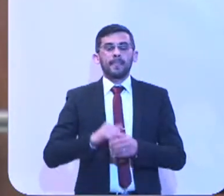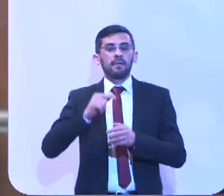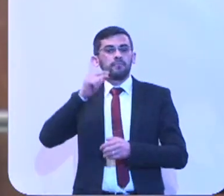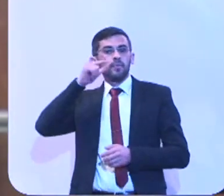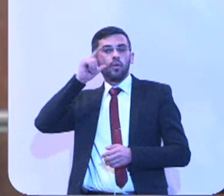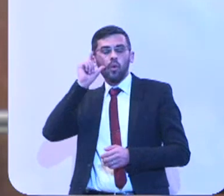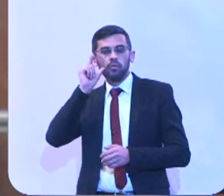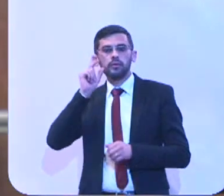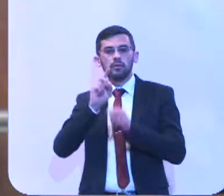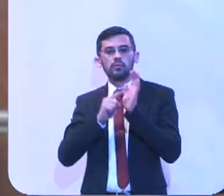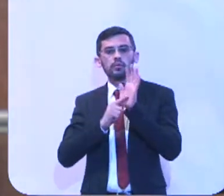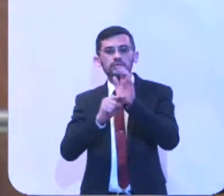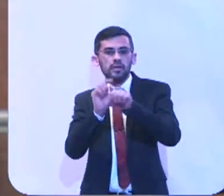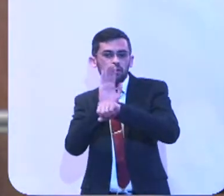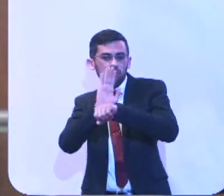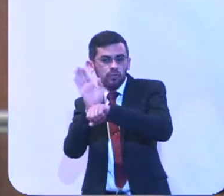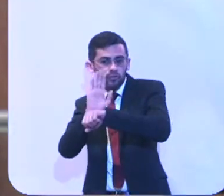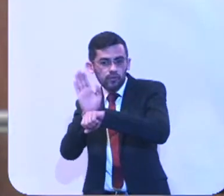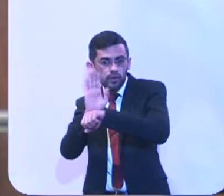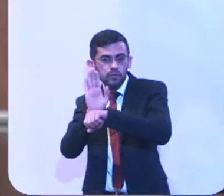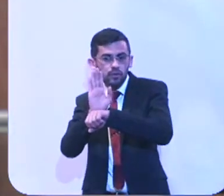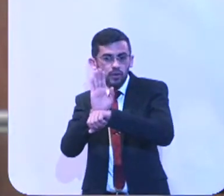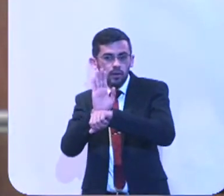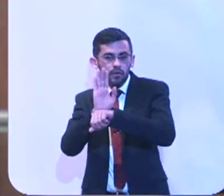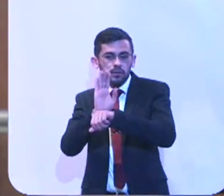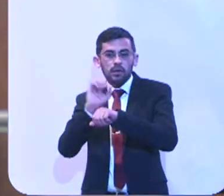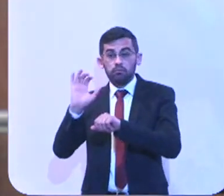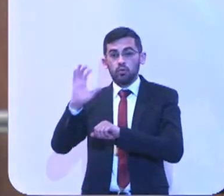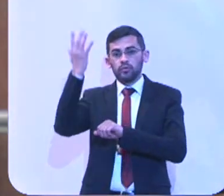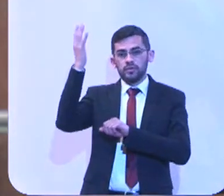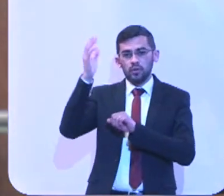Ontem eu passei um vídeo aqui do avivamento que aconteceu entre os Zulus.